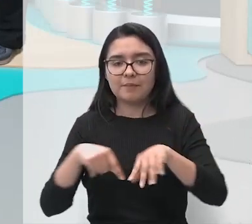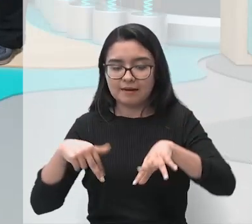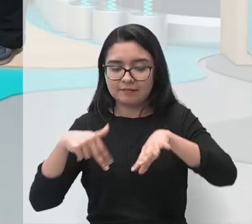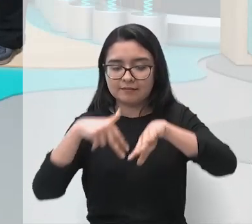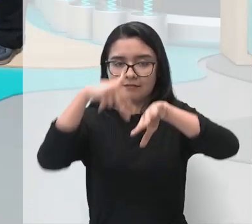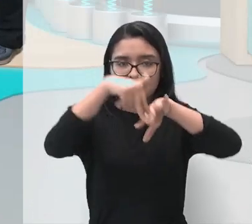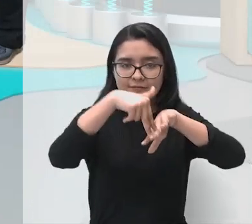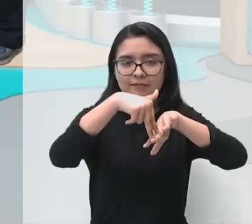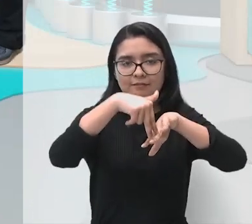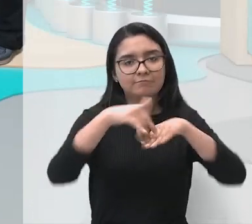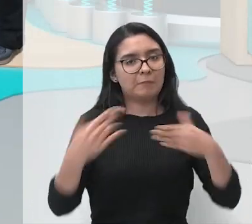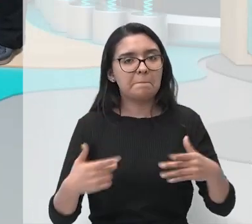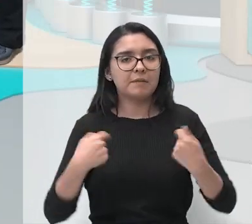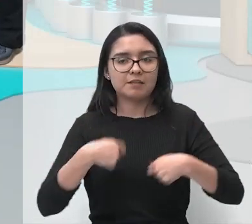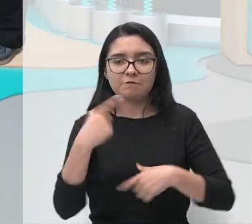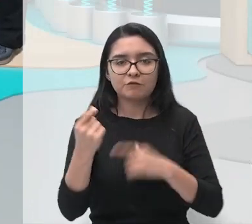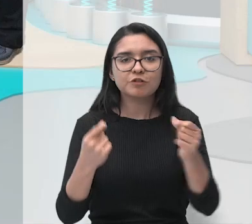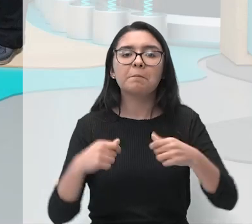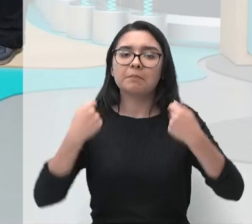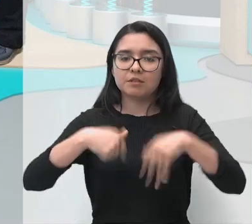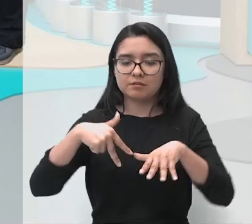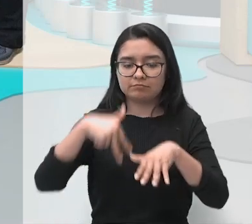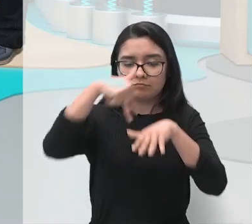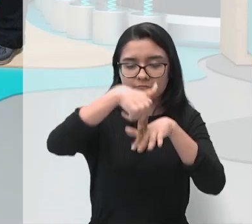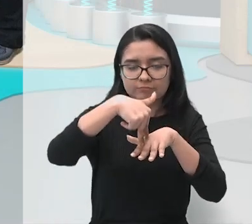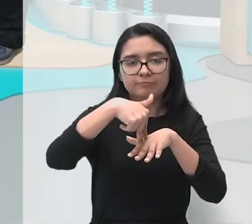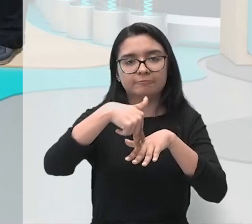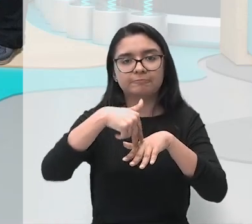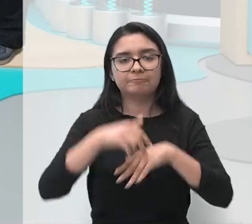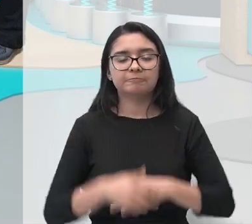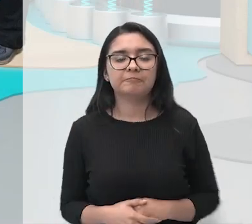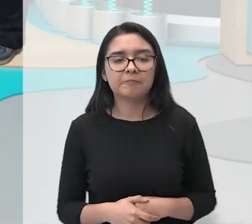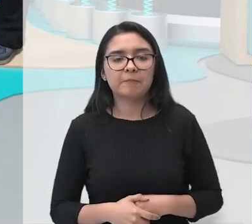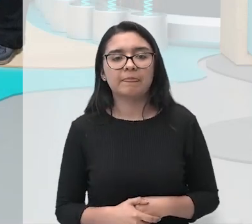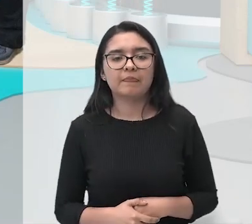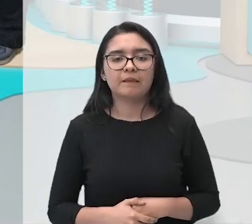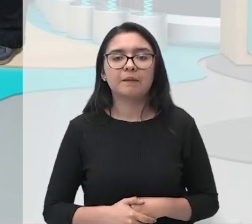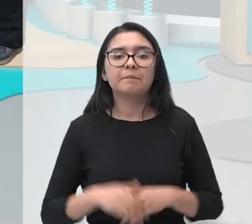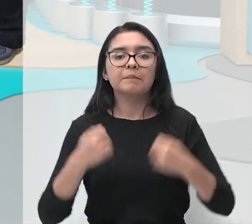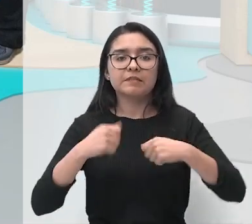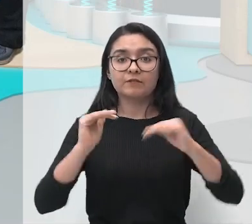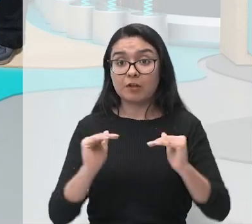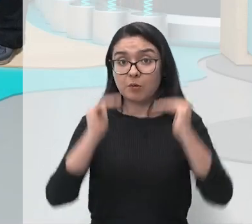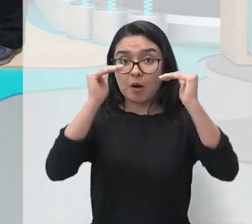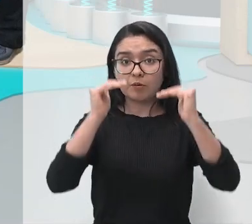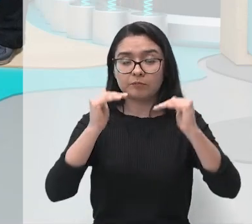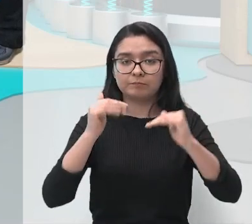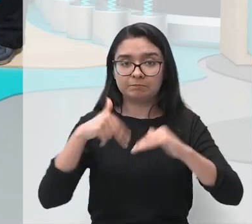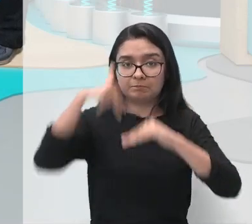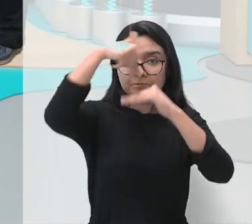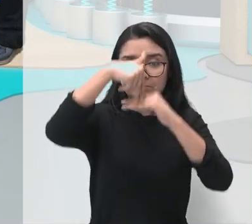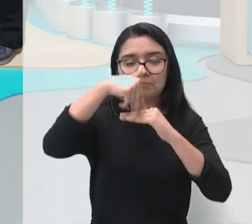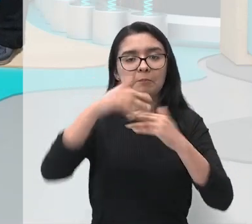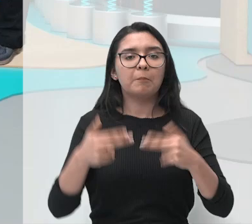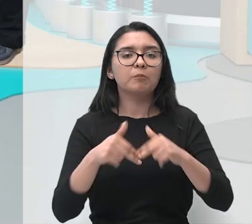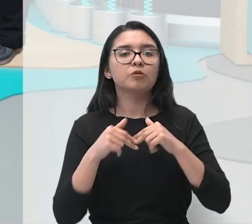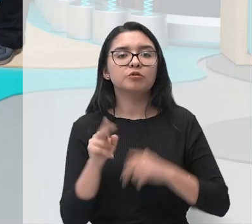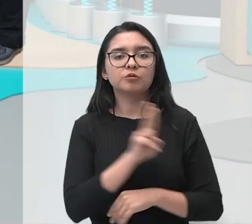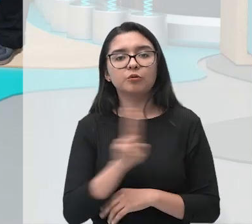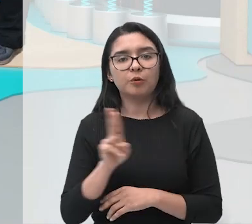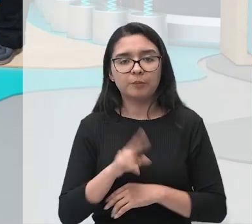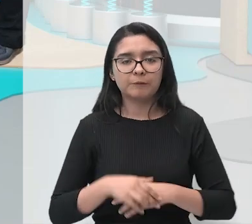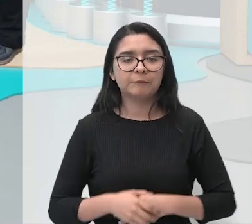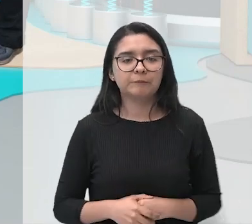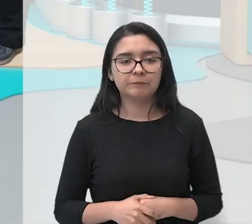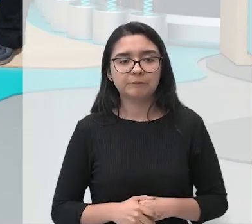Então, para você fugir, você tem que subir em algo, tá certo? Tem que ficar no alto, por isso que recebe